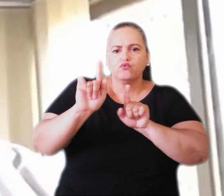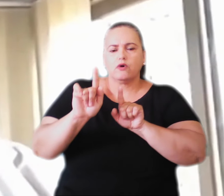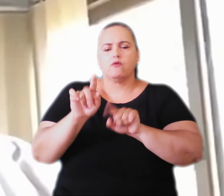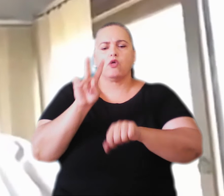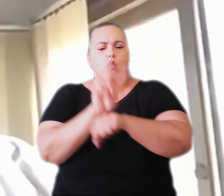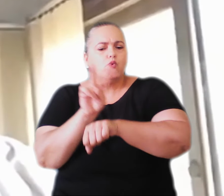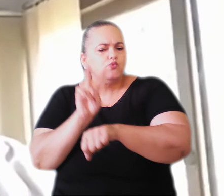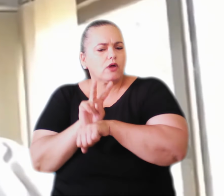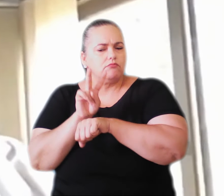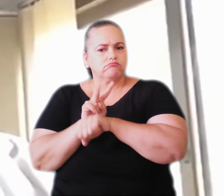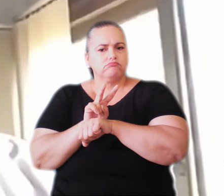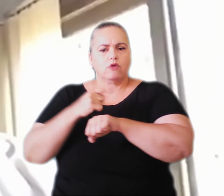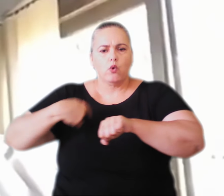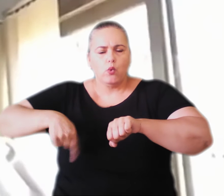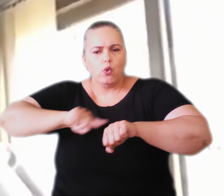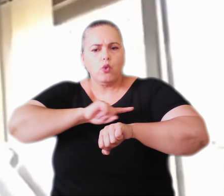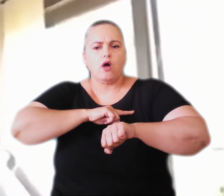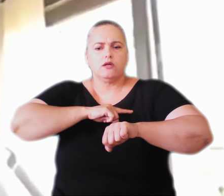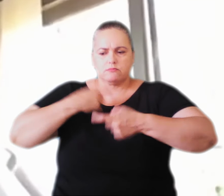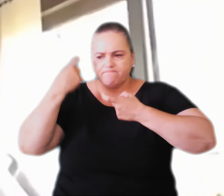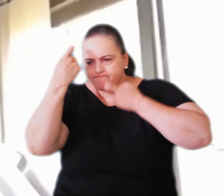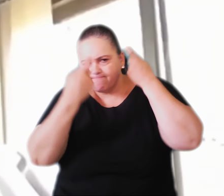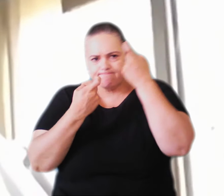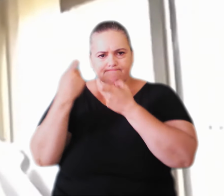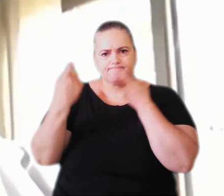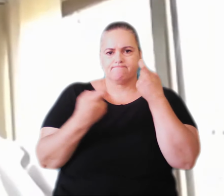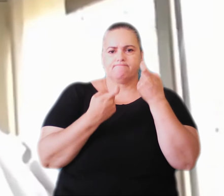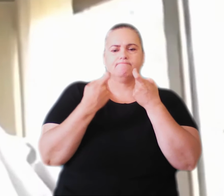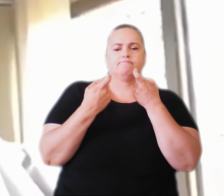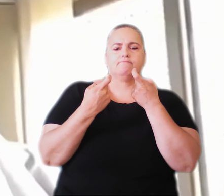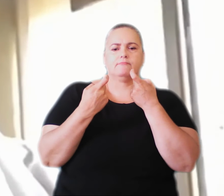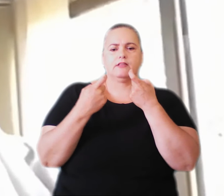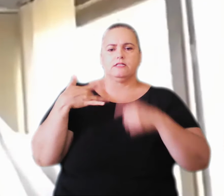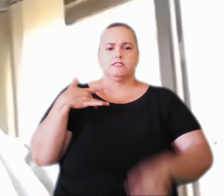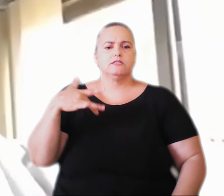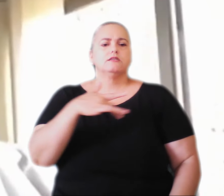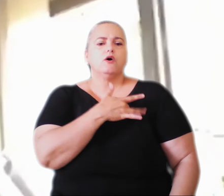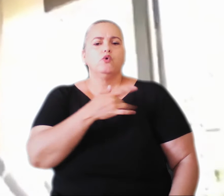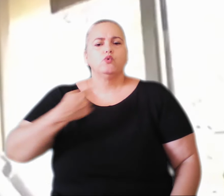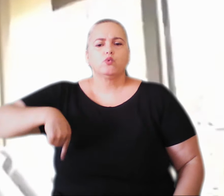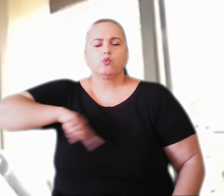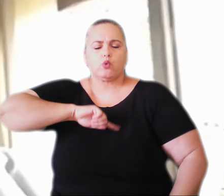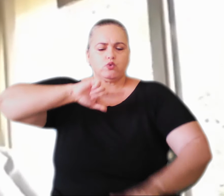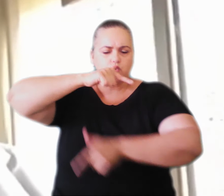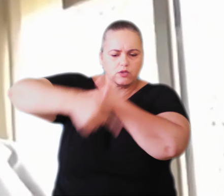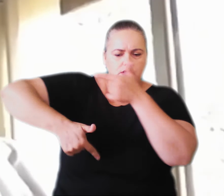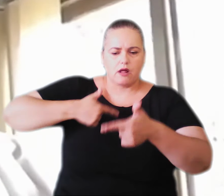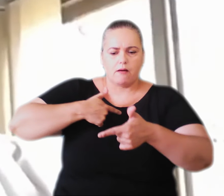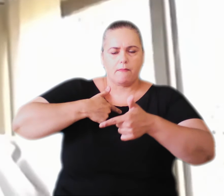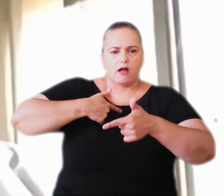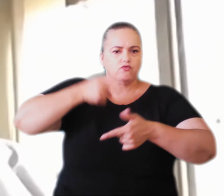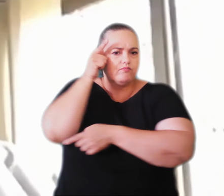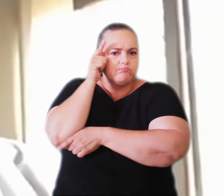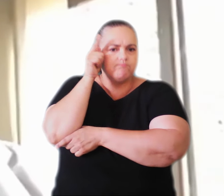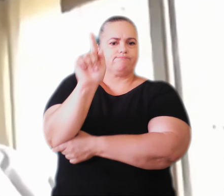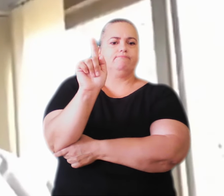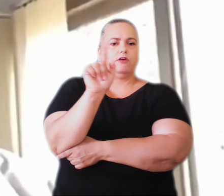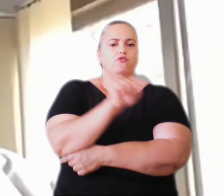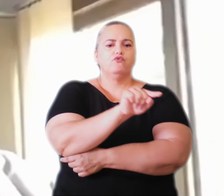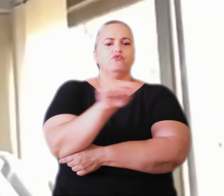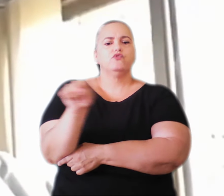nossa resignação, com o nosso cuidado, com as nossas preocupações sanitárias e com o nosso trabalho.